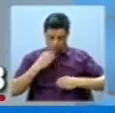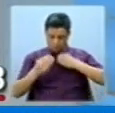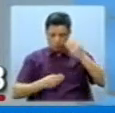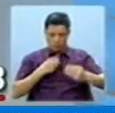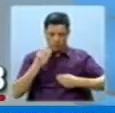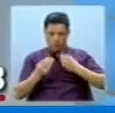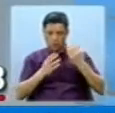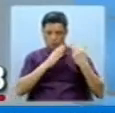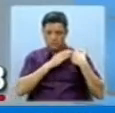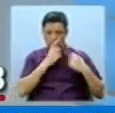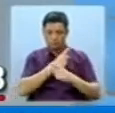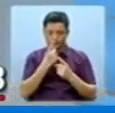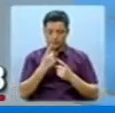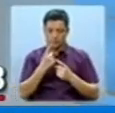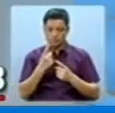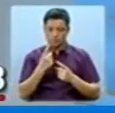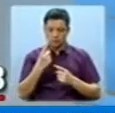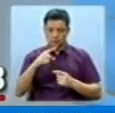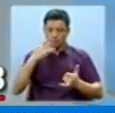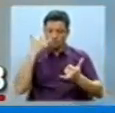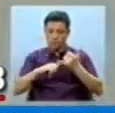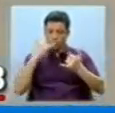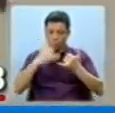autoridades porque, por vezes, se tornam perigosos.